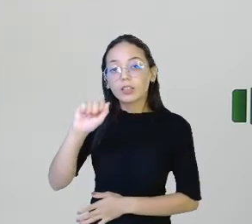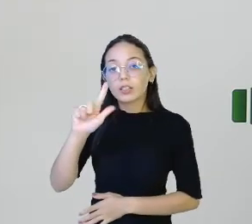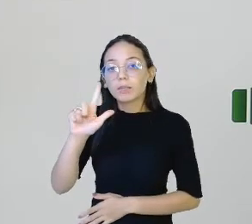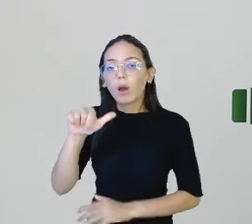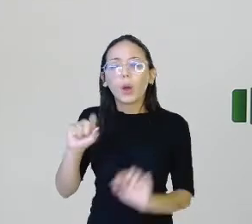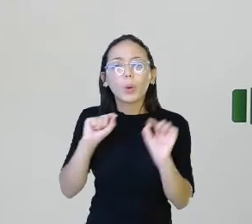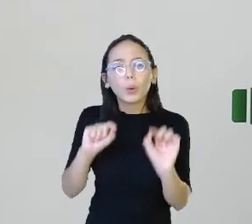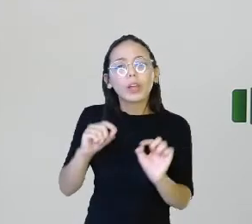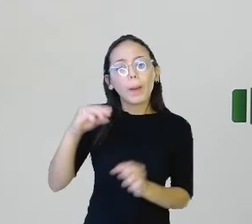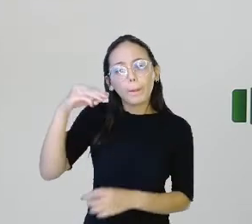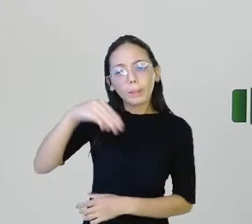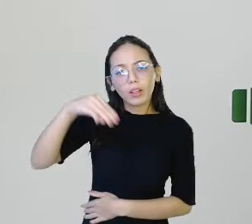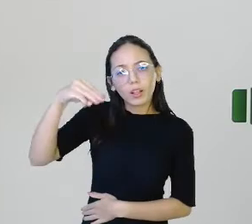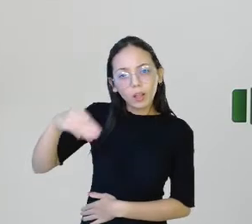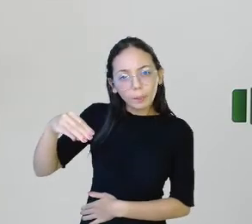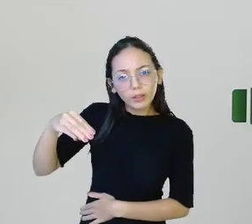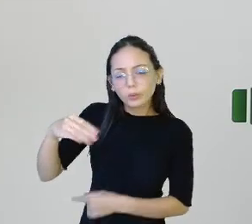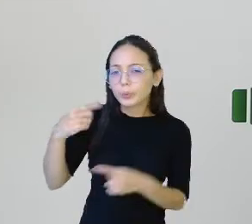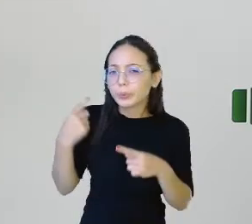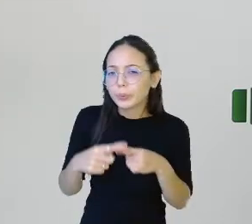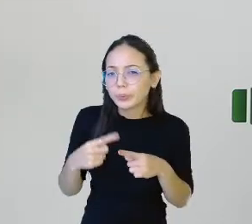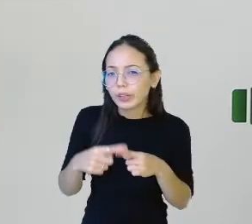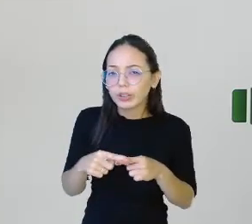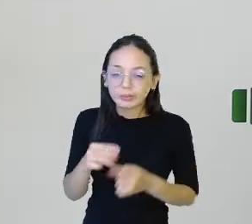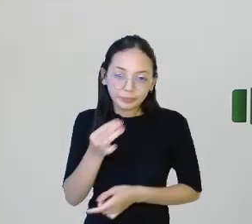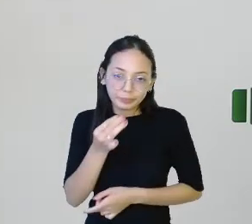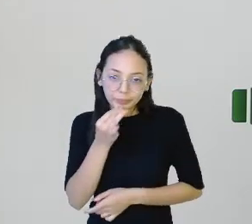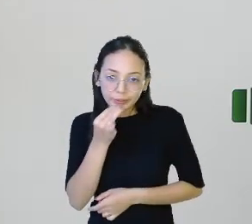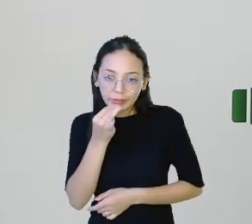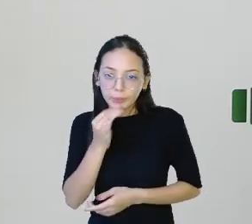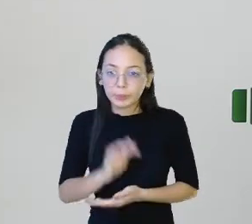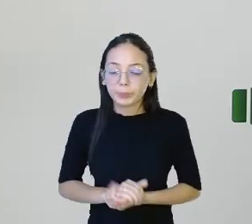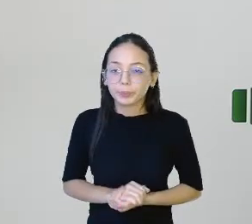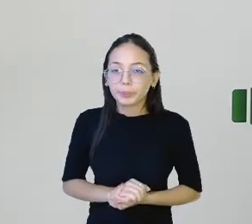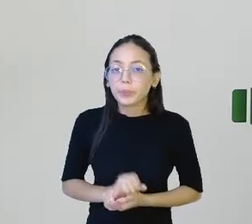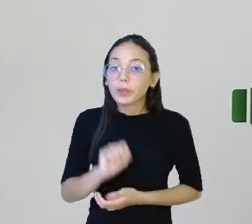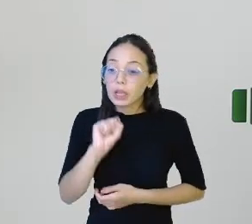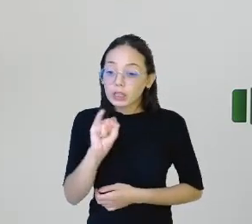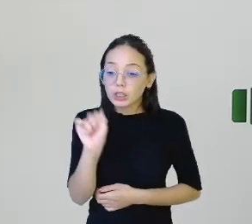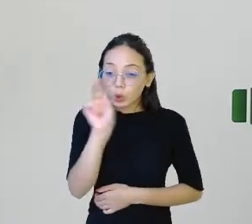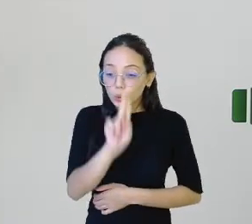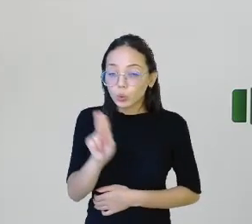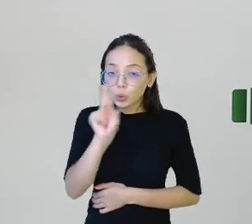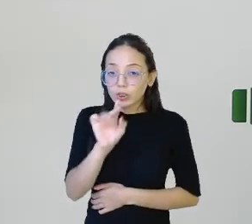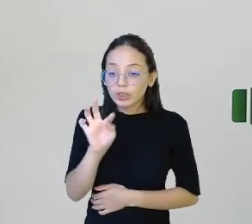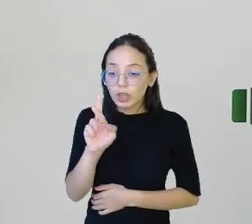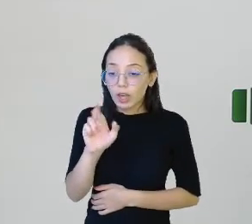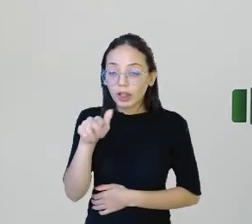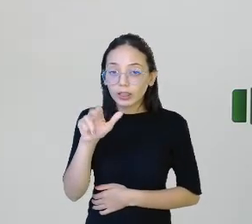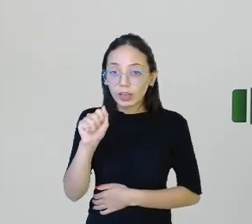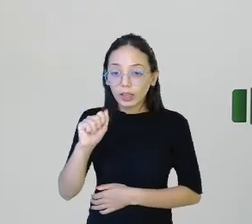milímetro. Por que eu estou dizendo isso? Porque, por exemplo, se eu utilizar uma trena,